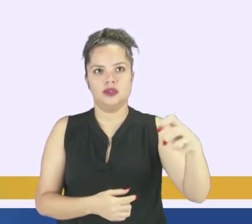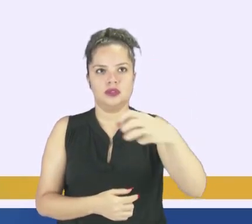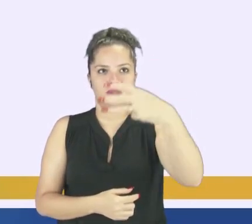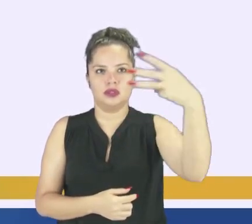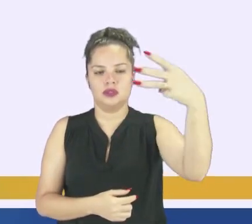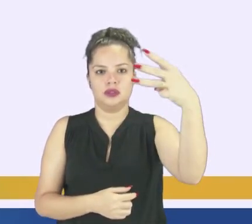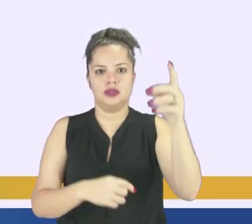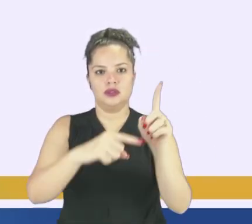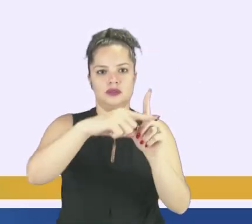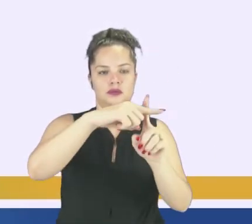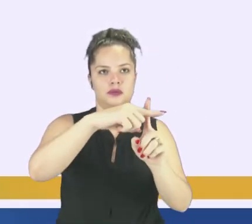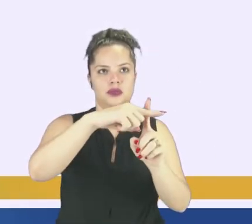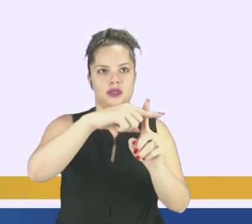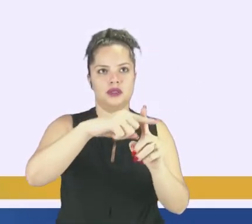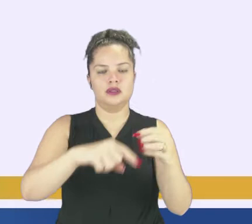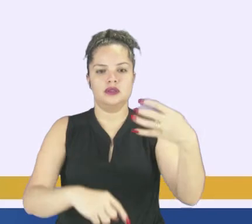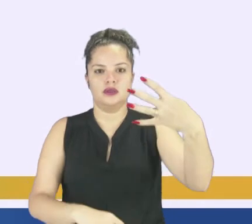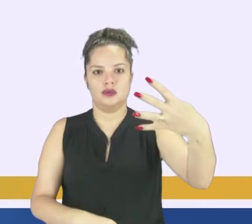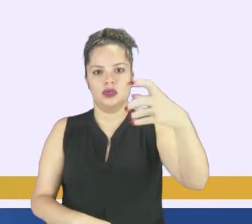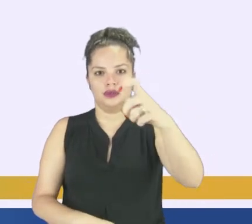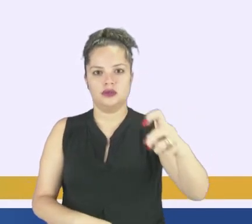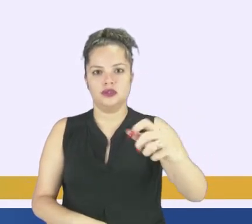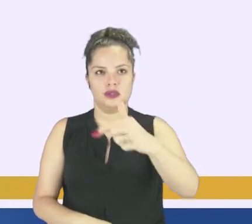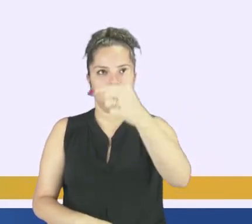na verdade, o polinômio